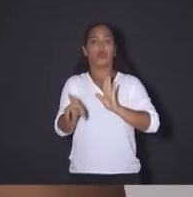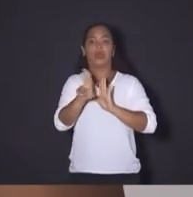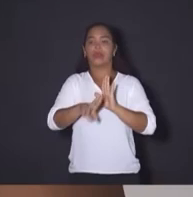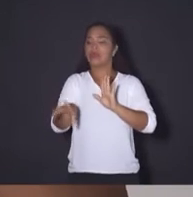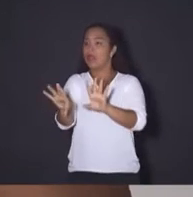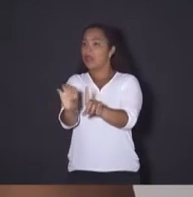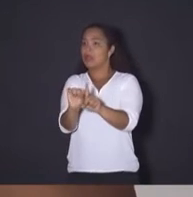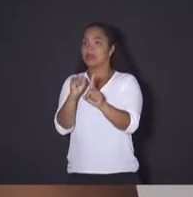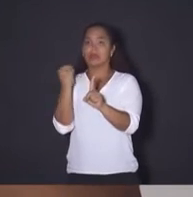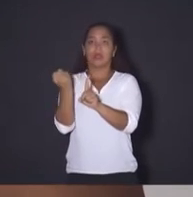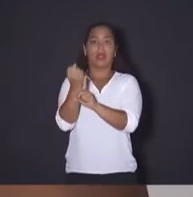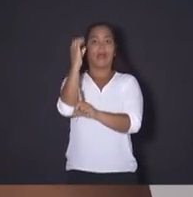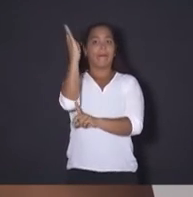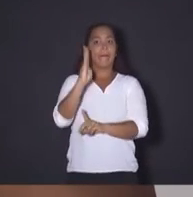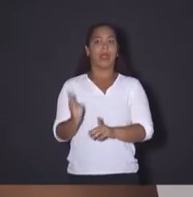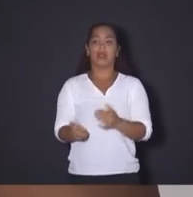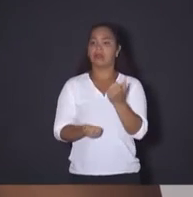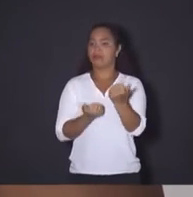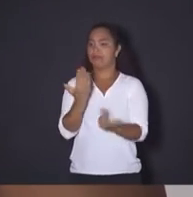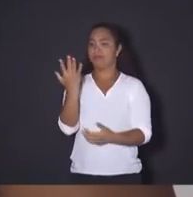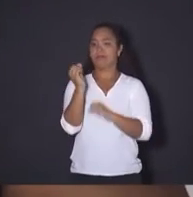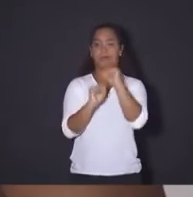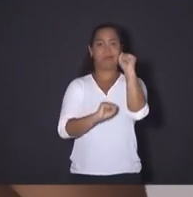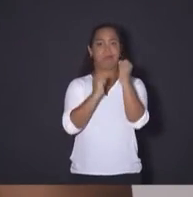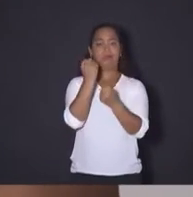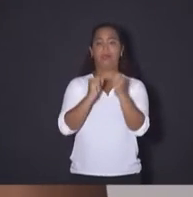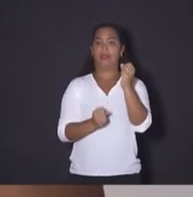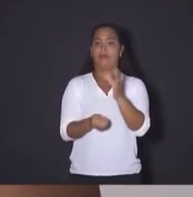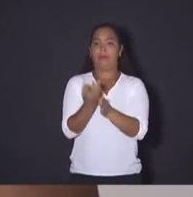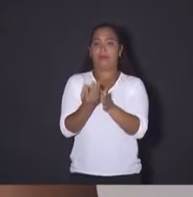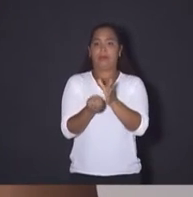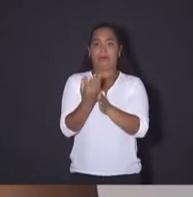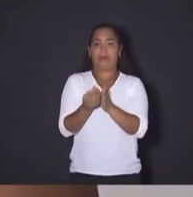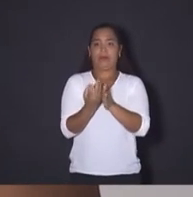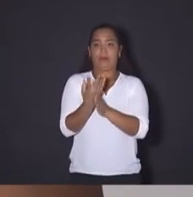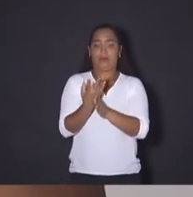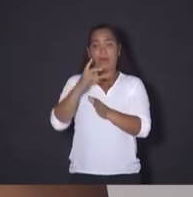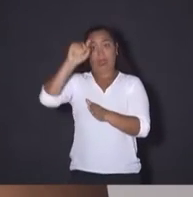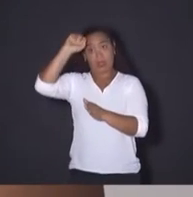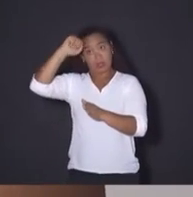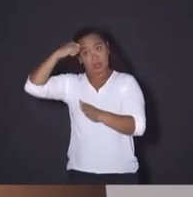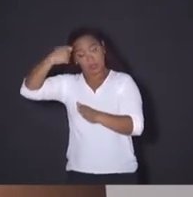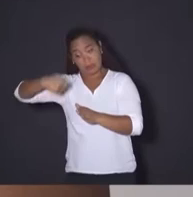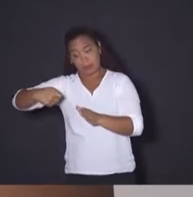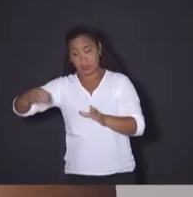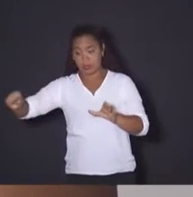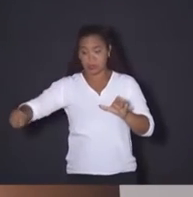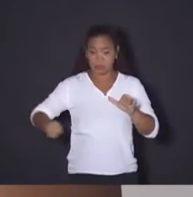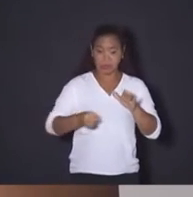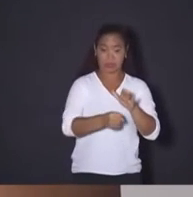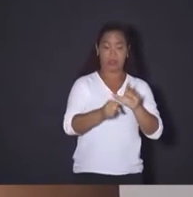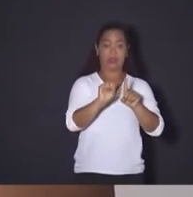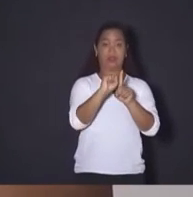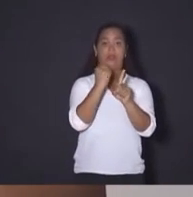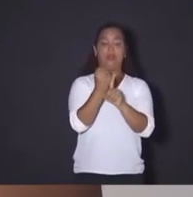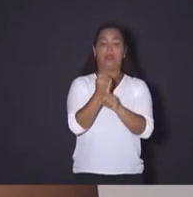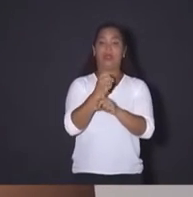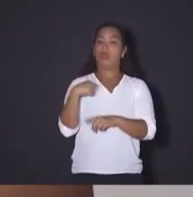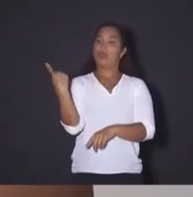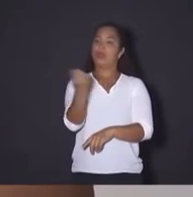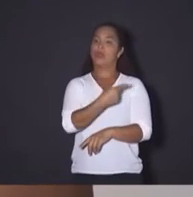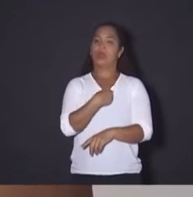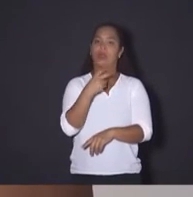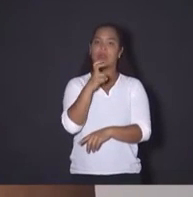sociedade brasileira para dois a ser parte da sociedade brasileira nós somos 54 por cento